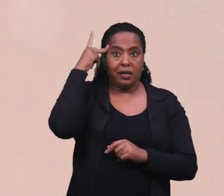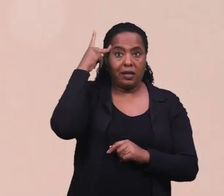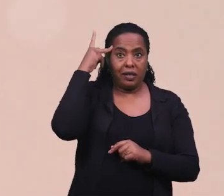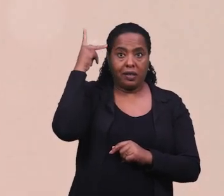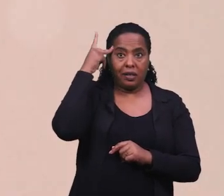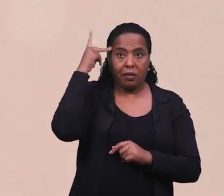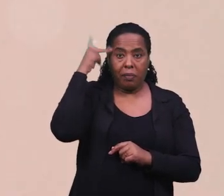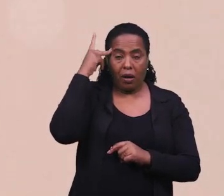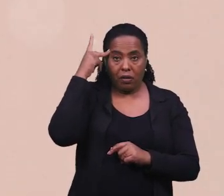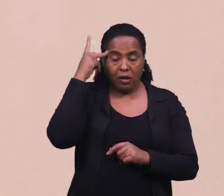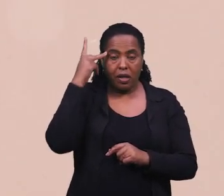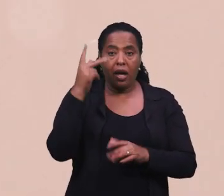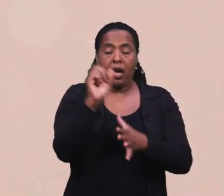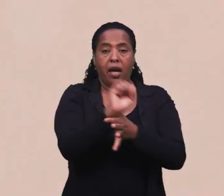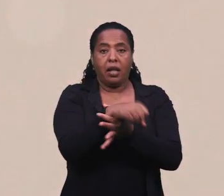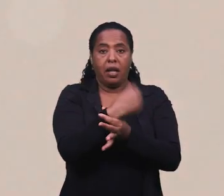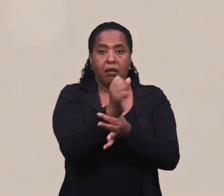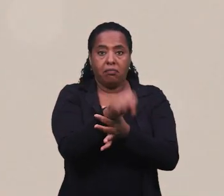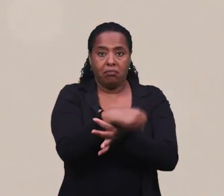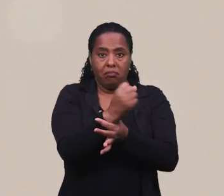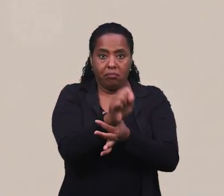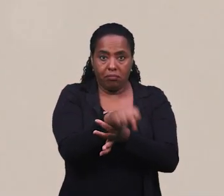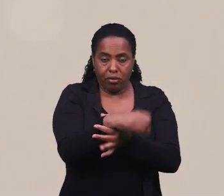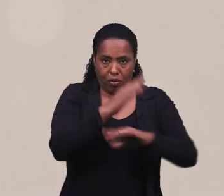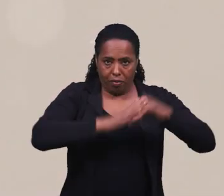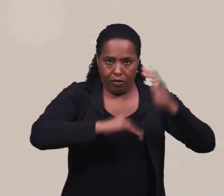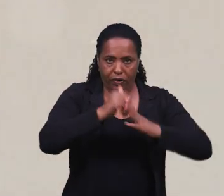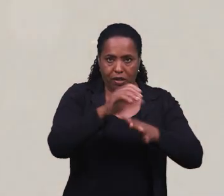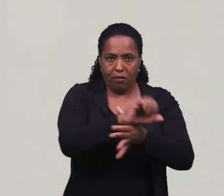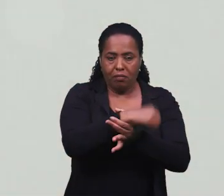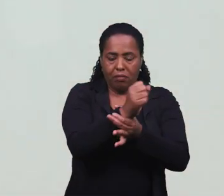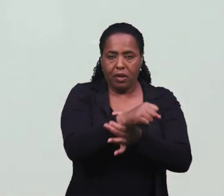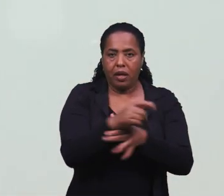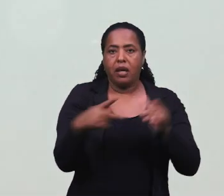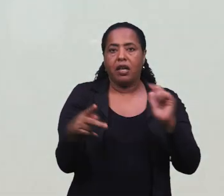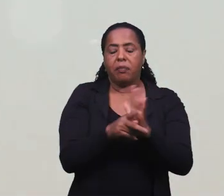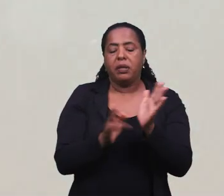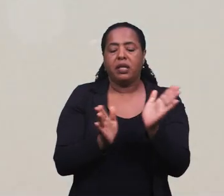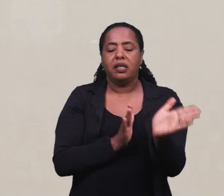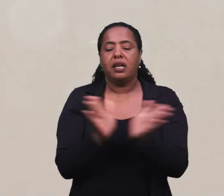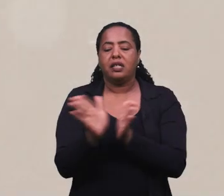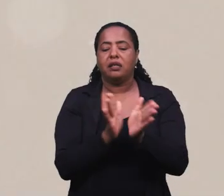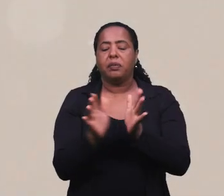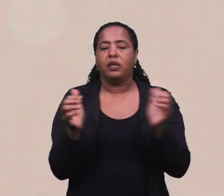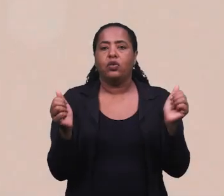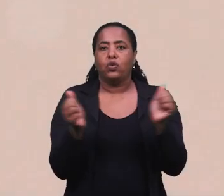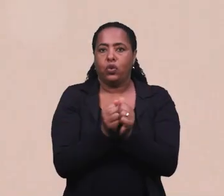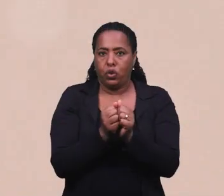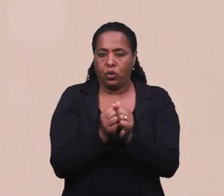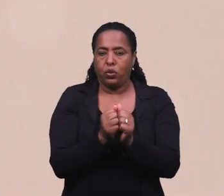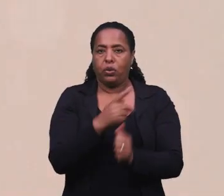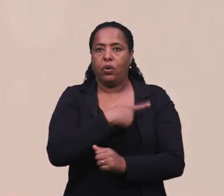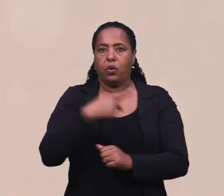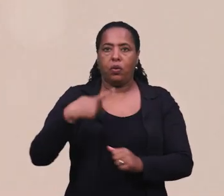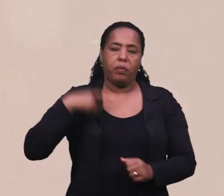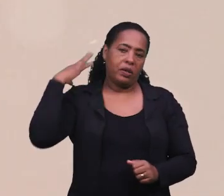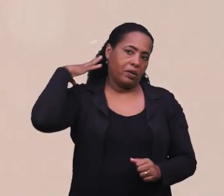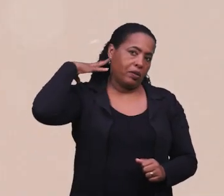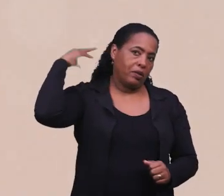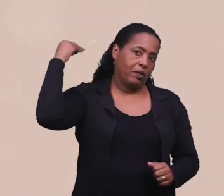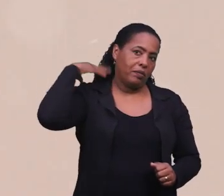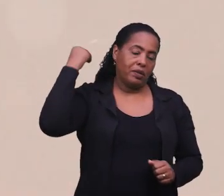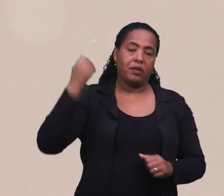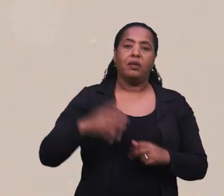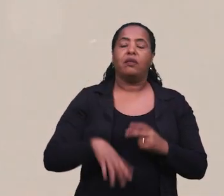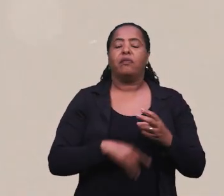com amor, com respeito, pela experiência de vida dela, a história de vida dela com o Senhor, veja quantas